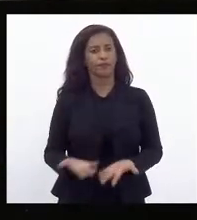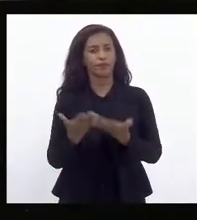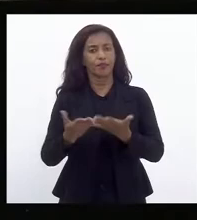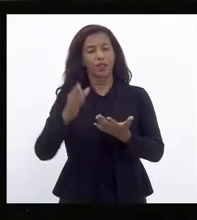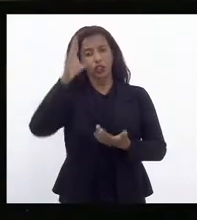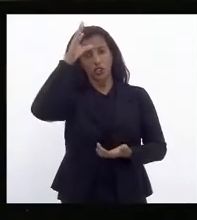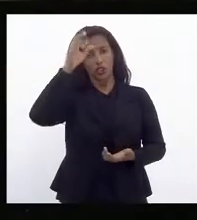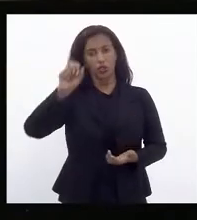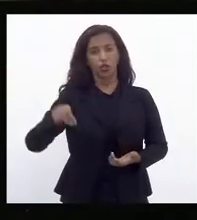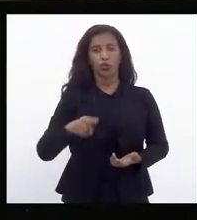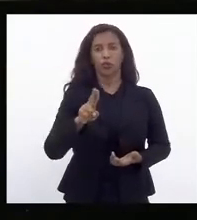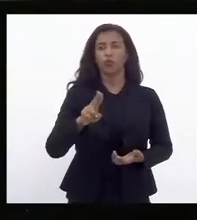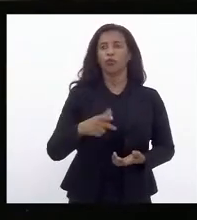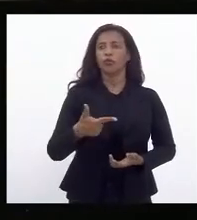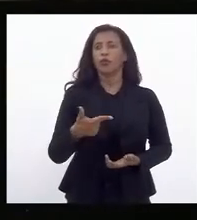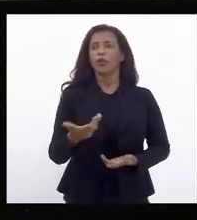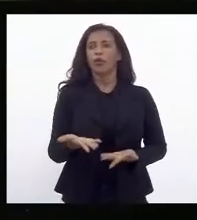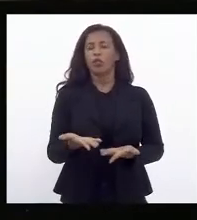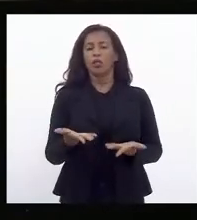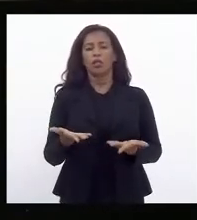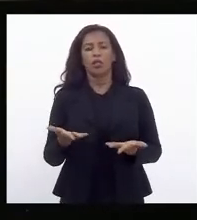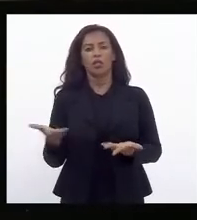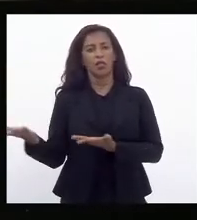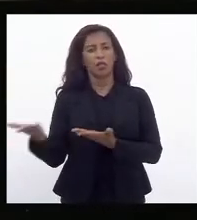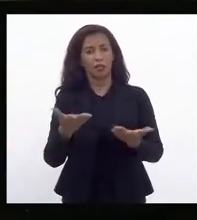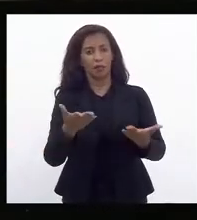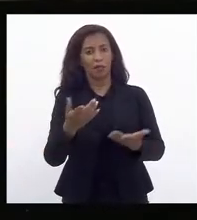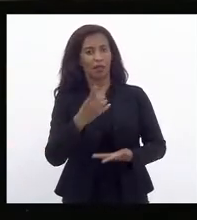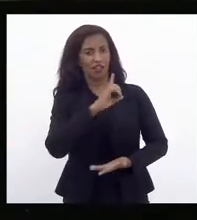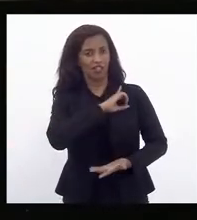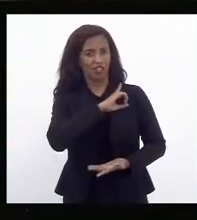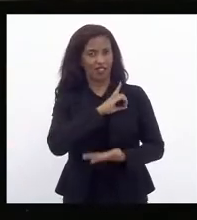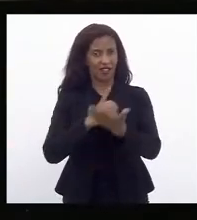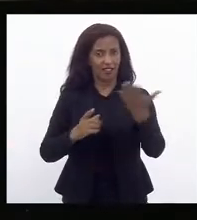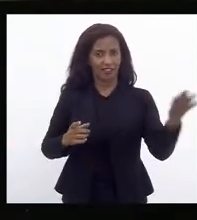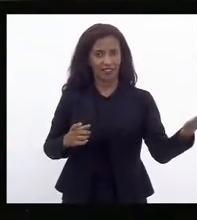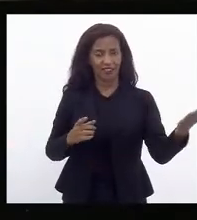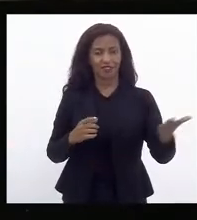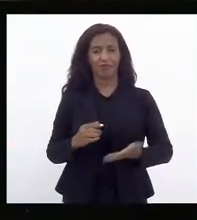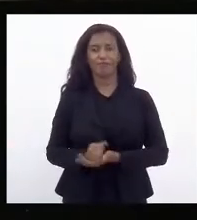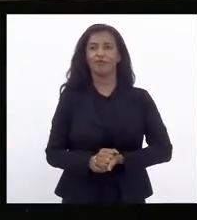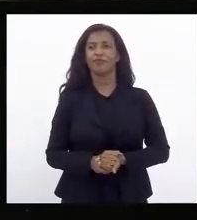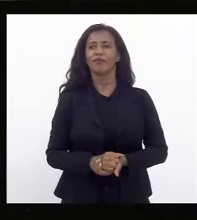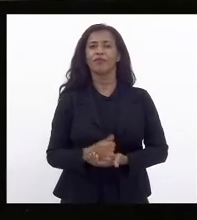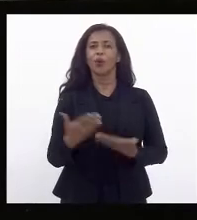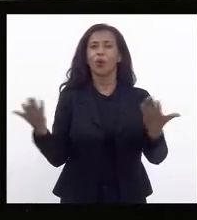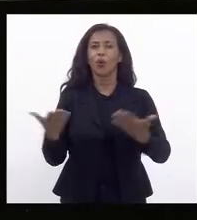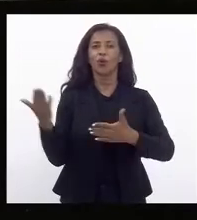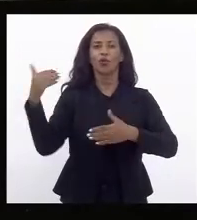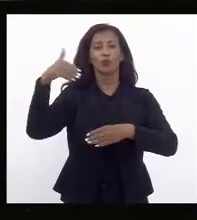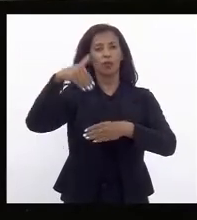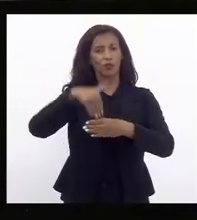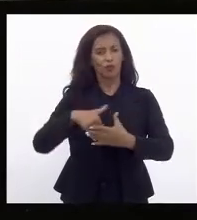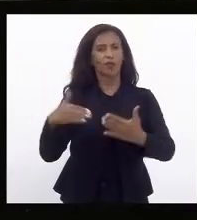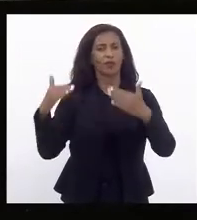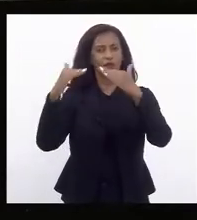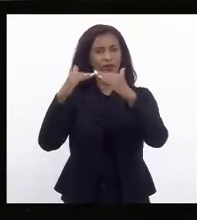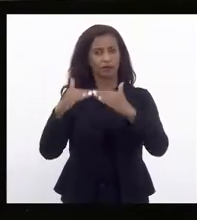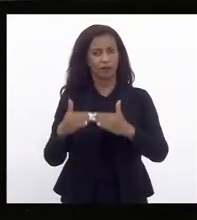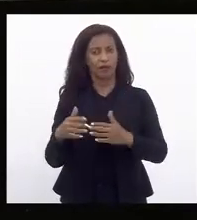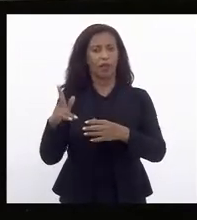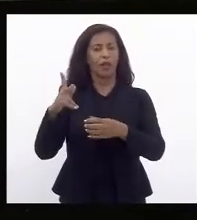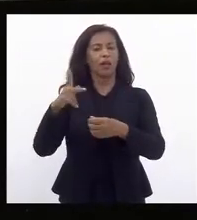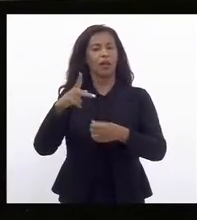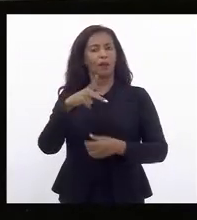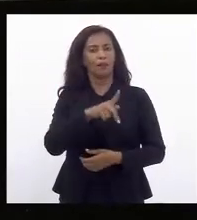Tia Ju, de trazer aqui todas as delegadas aqui presentes. Eu tenho certeza que nós vamos estar votando hoje favoravelmente a